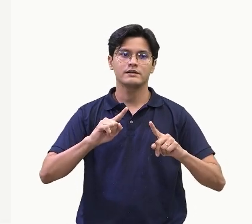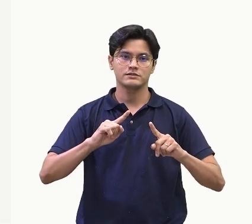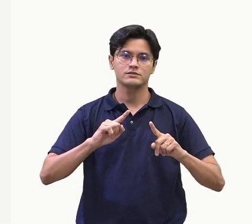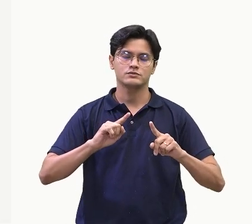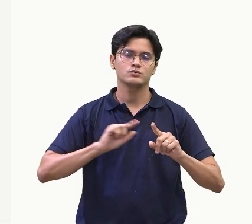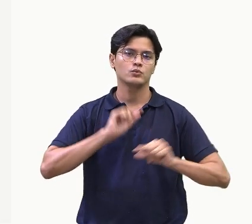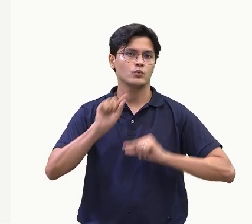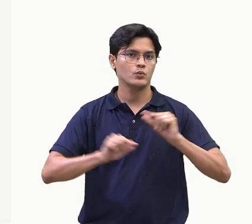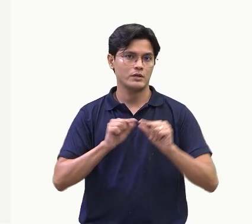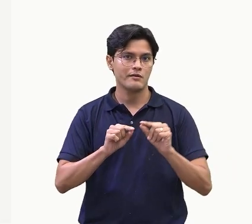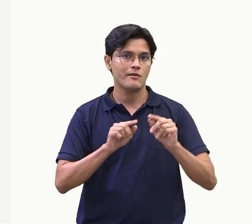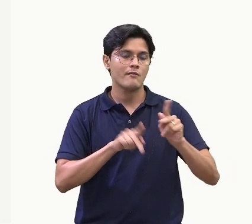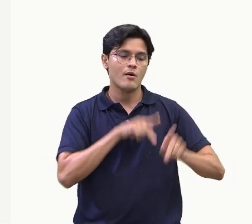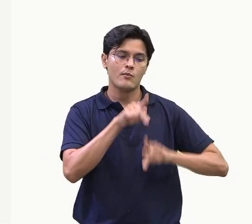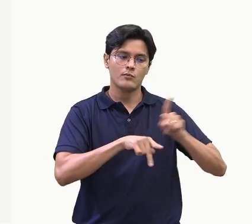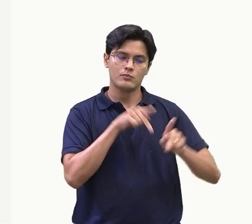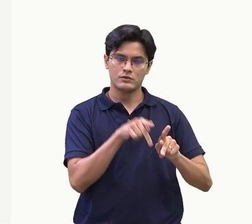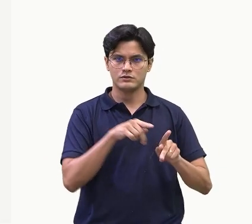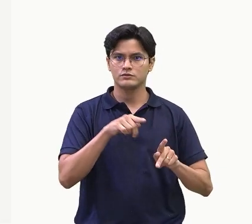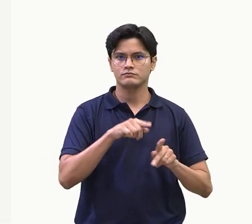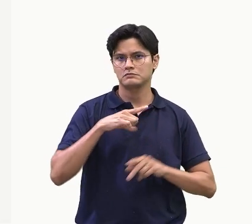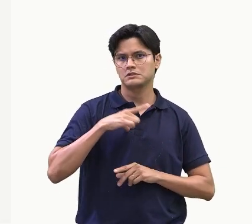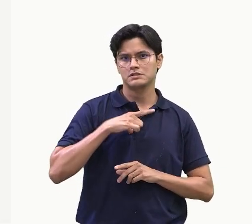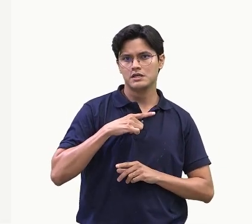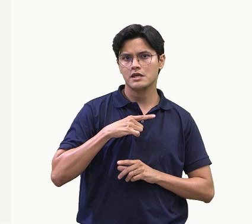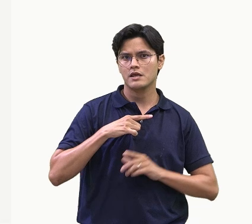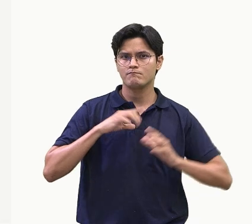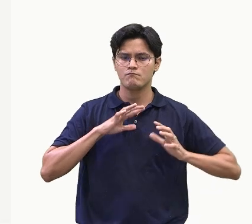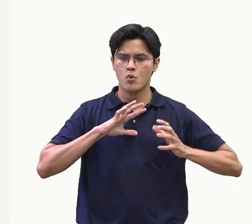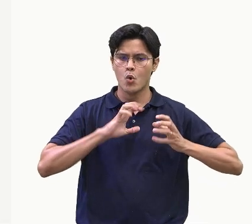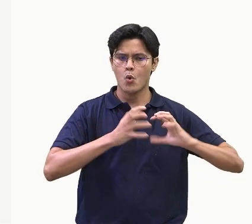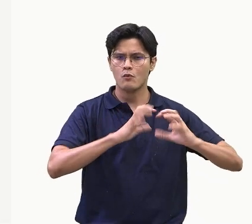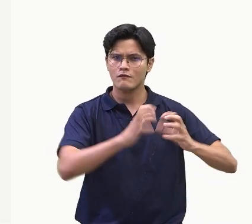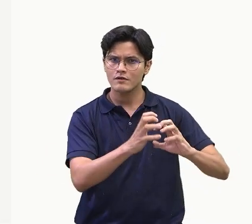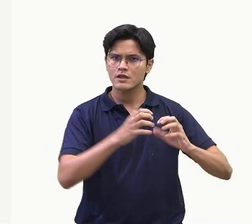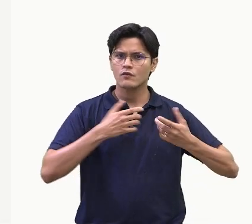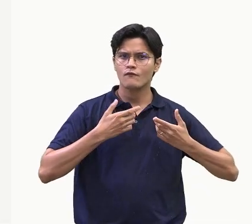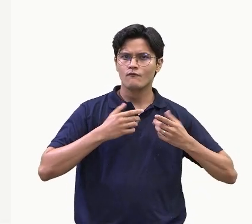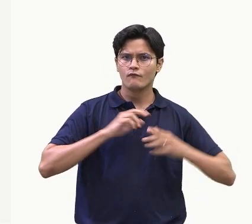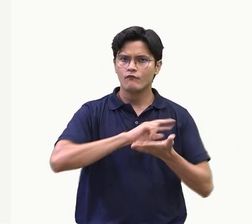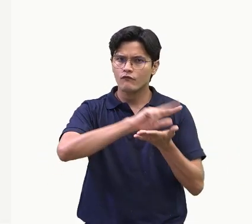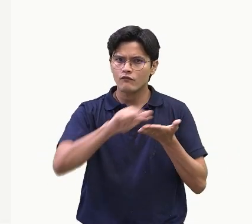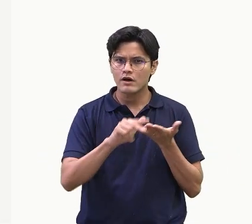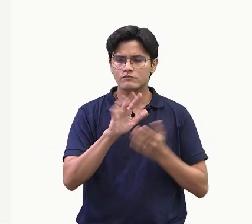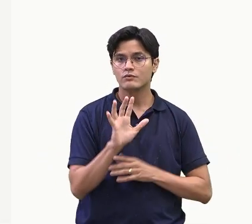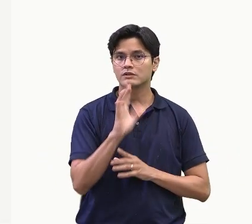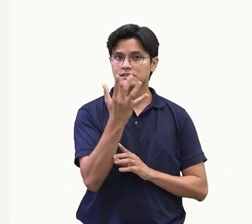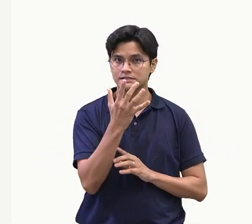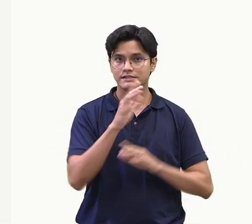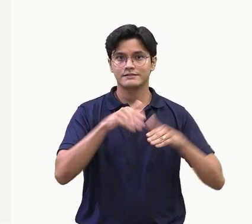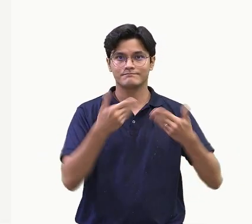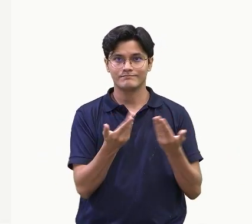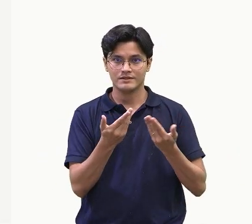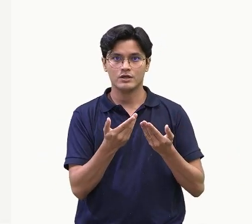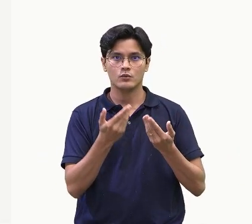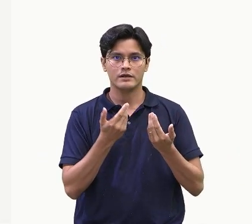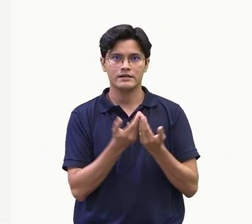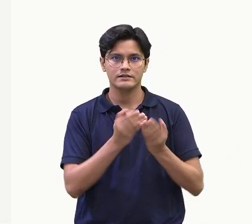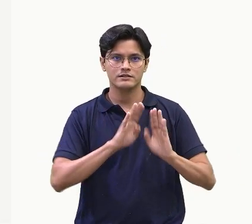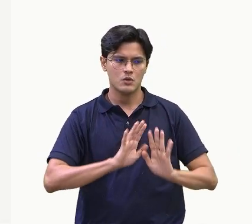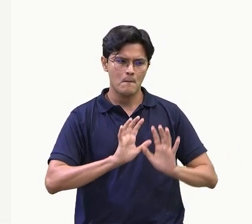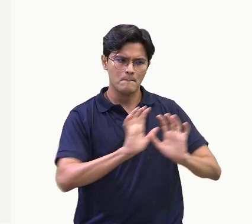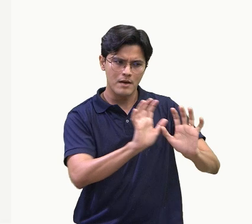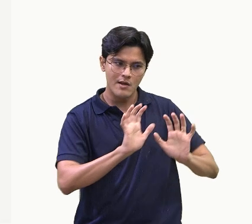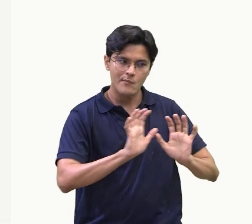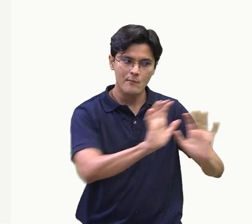foram tendo diversos conflitos, sendo expulsos para as áreas urbanas, porque eles não tinham mais condições de